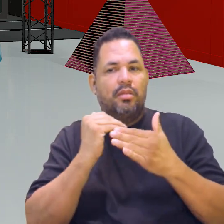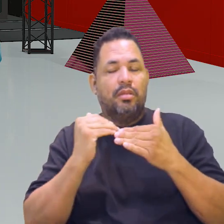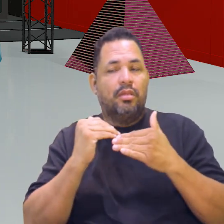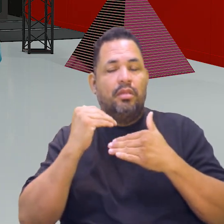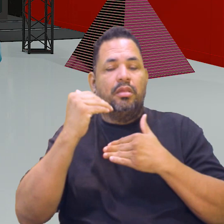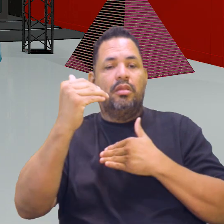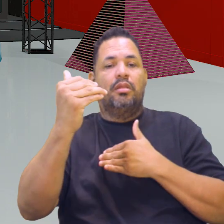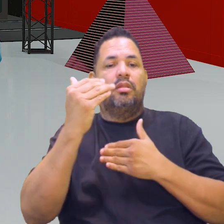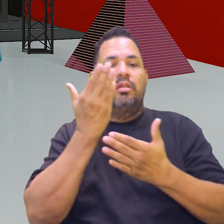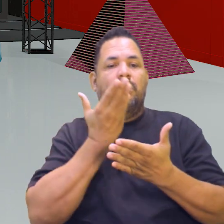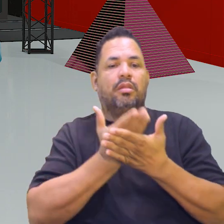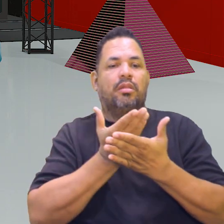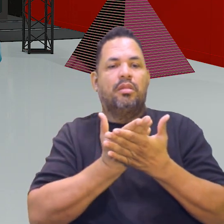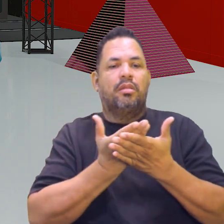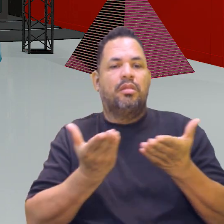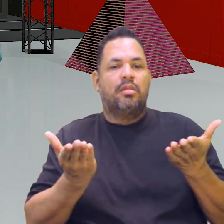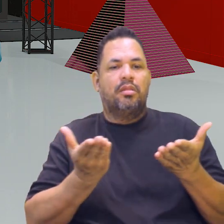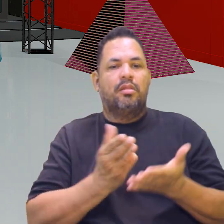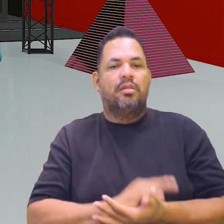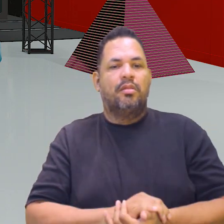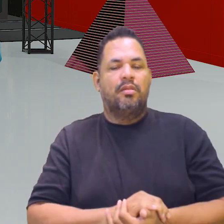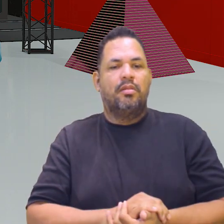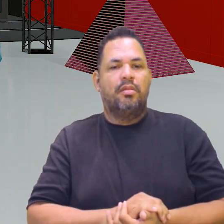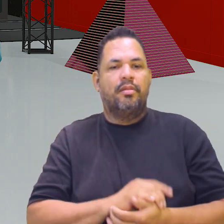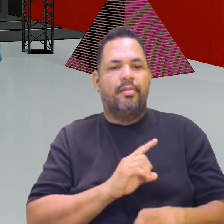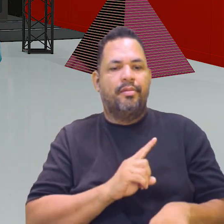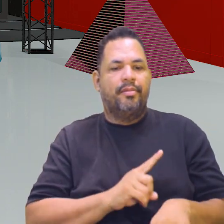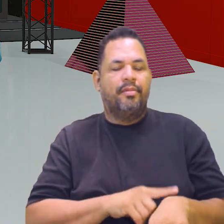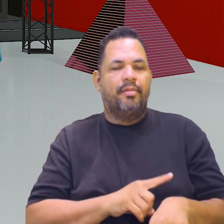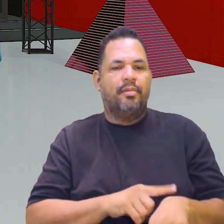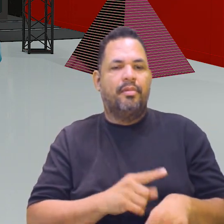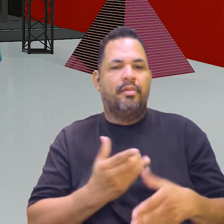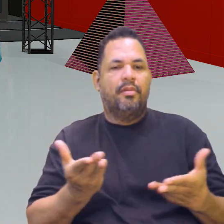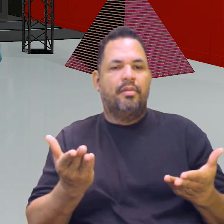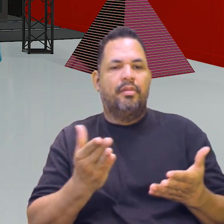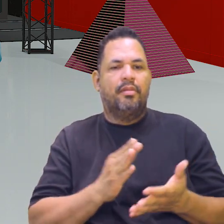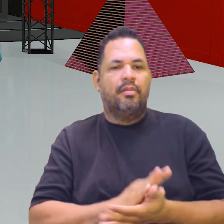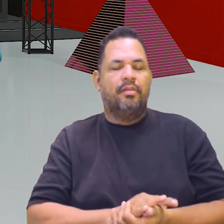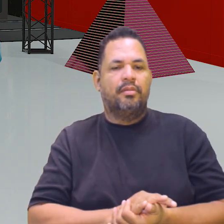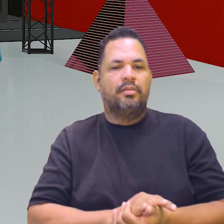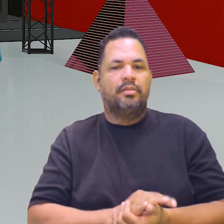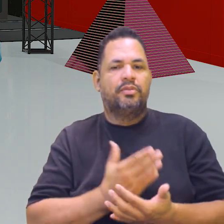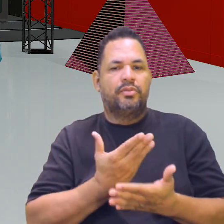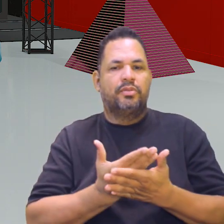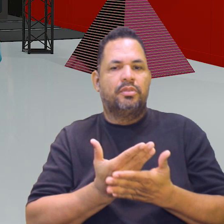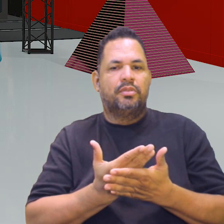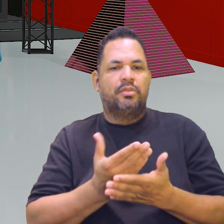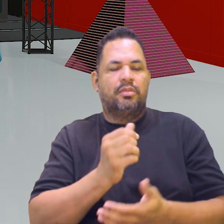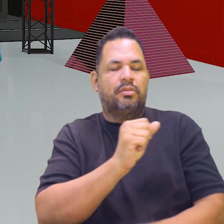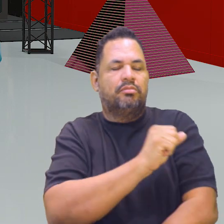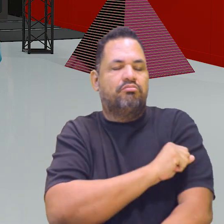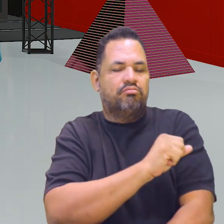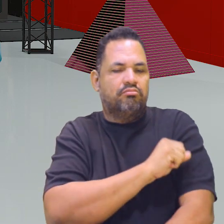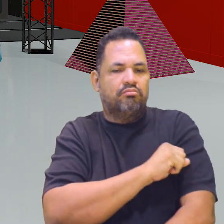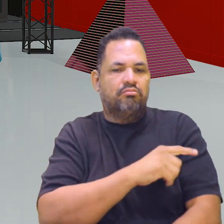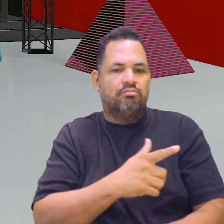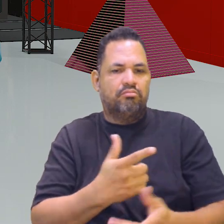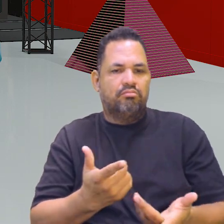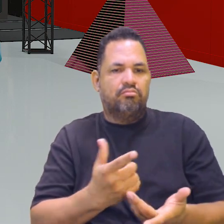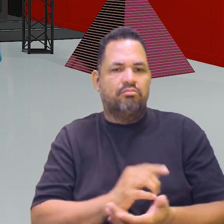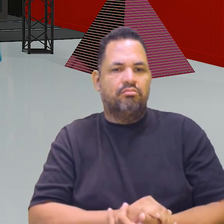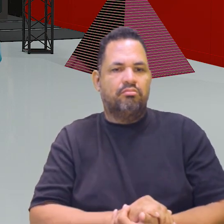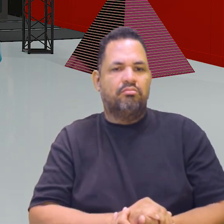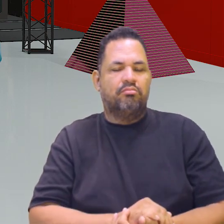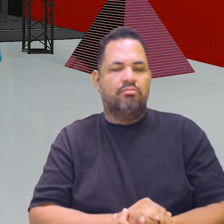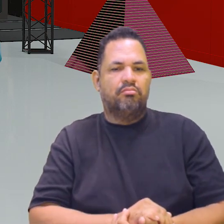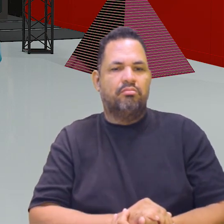sala de aula, do nosso momento, vocês estudarem além e estudarem aqueles assuntos que mais caem, com certeza, tá bom? Mas agora